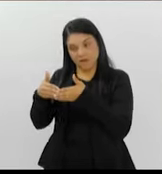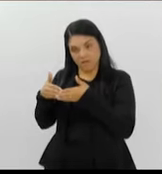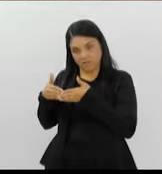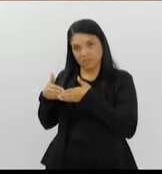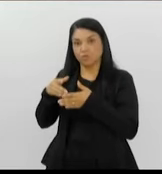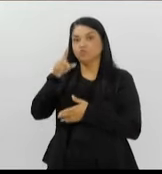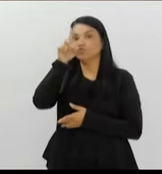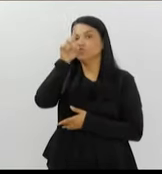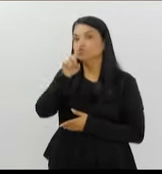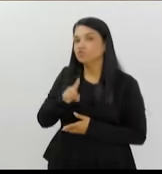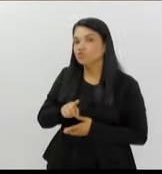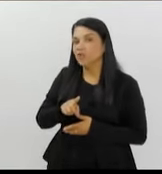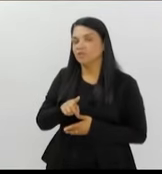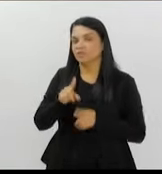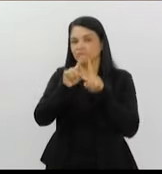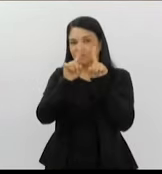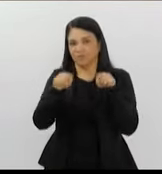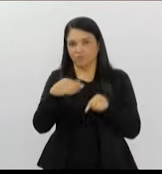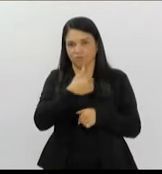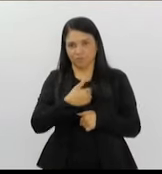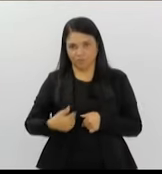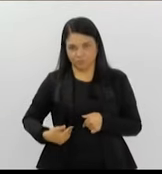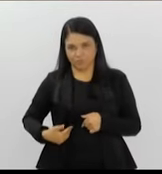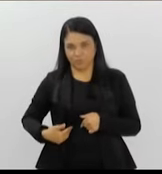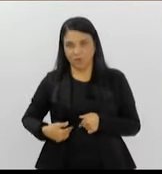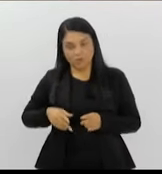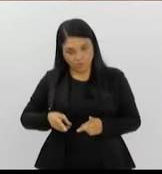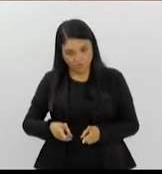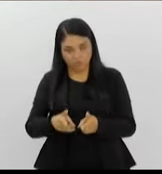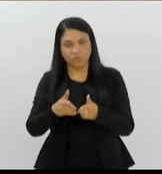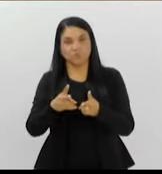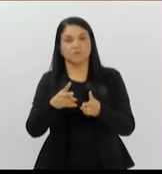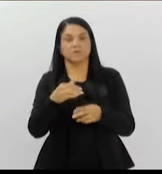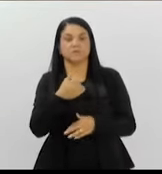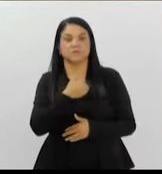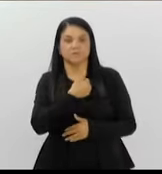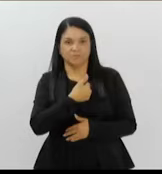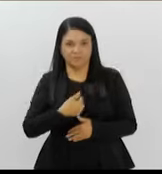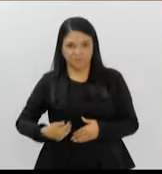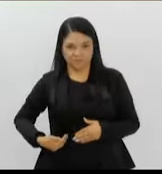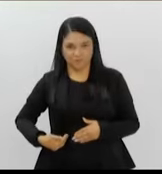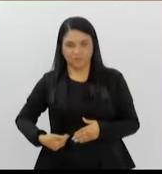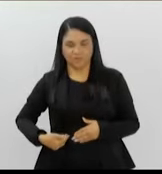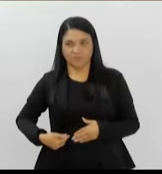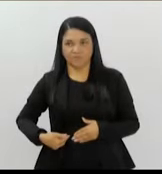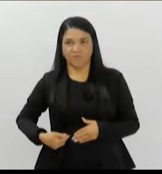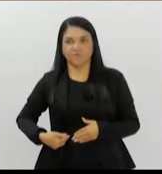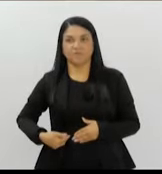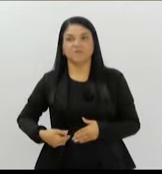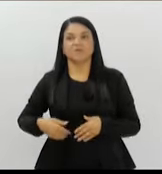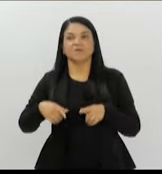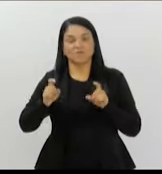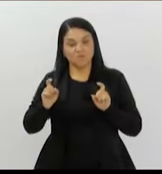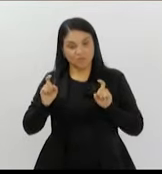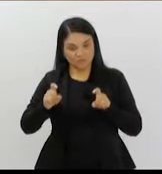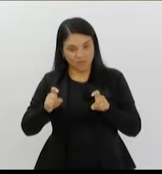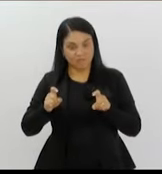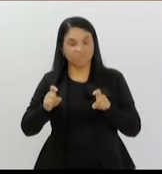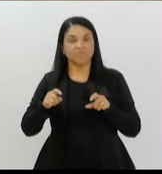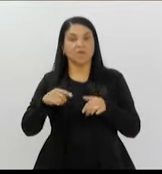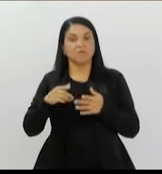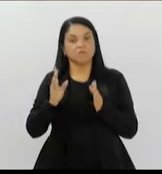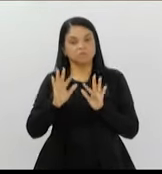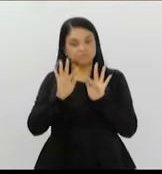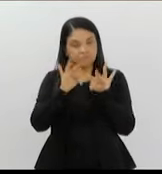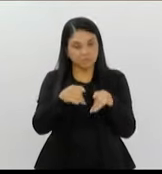servidor público. Ele não deixa de ser servidor. Ele é servidor enquanto ele exercer esse mandato, e quando terminar, ele volta.